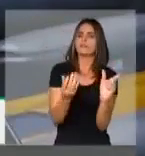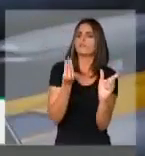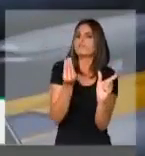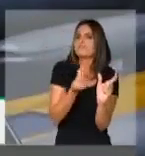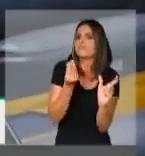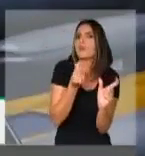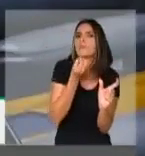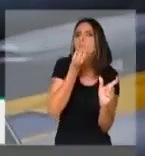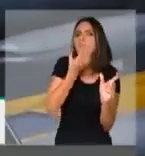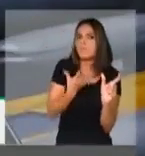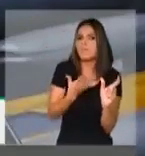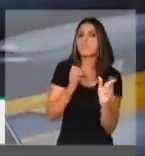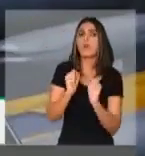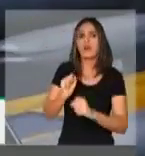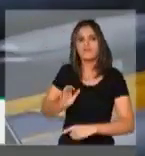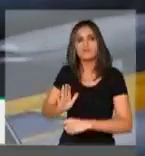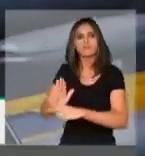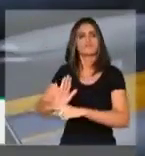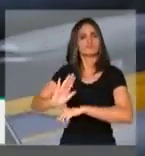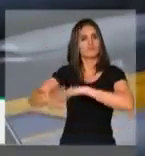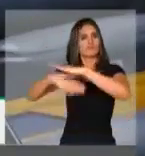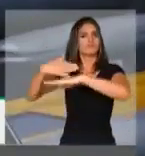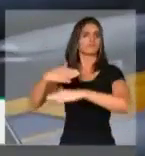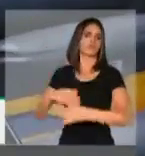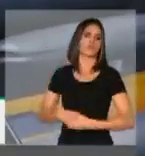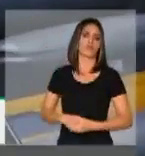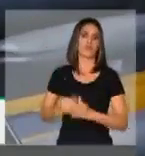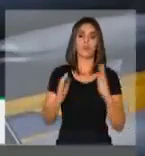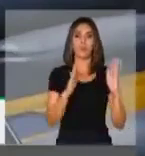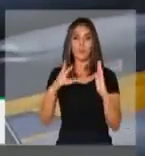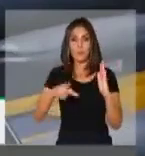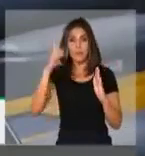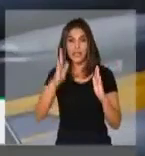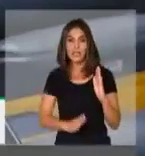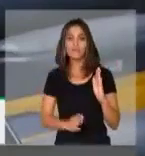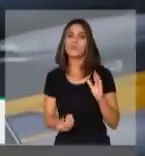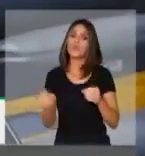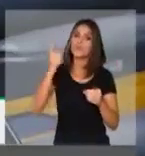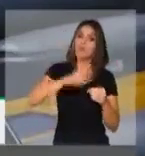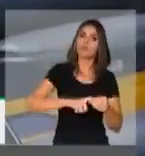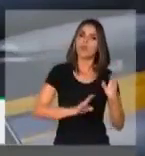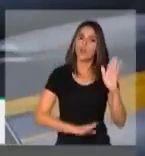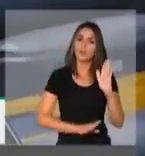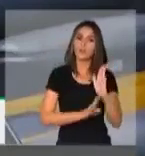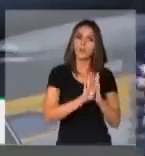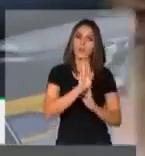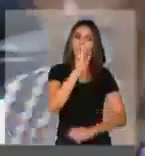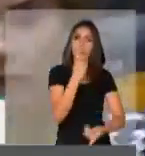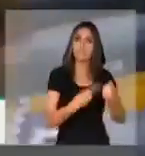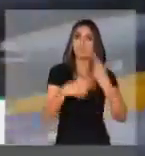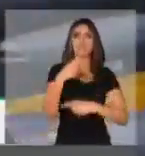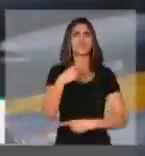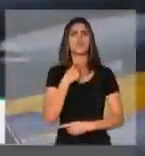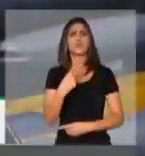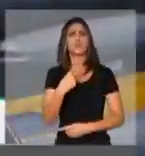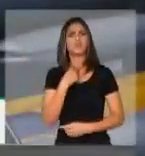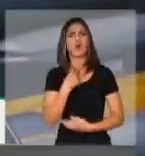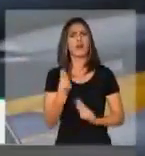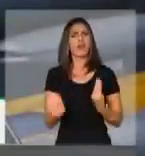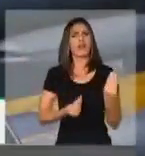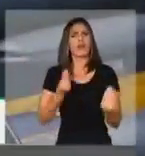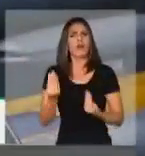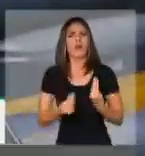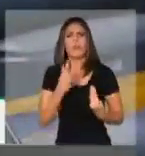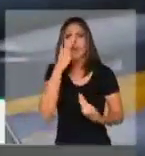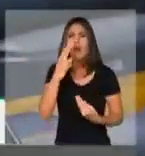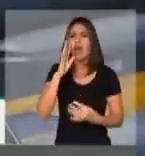pode ajudar muito nesse momento. Principalmente numa hora em que nós queremos ver o Brasil voltar a crescer. Nós não podemos mais estar vivendo nesta casa